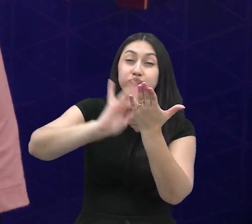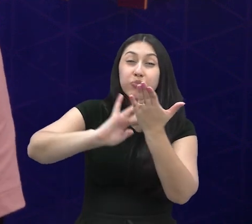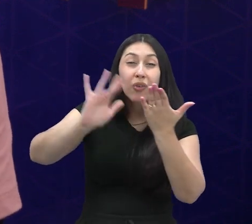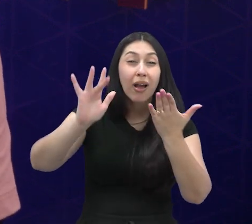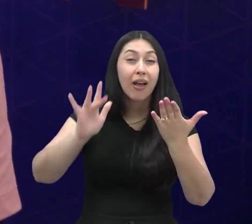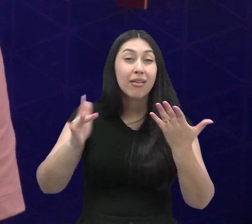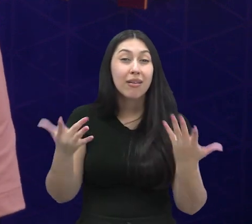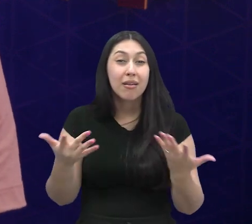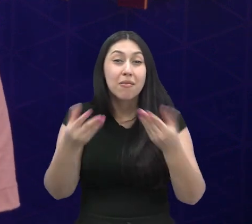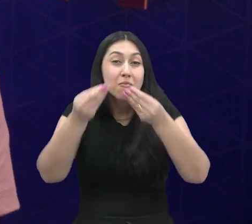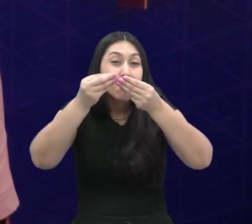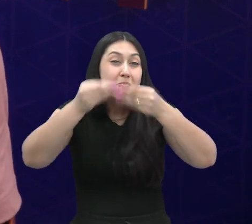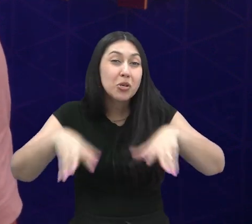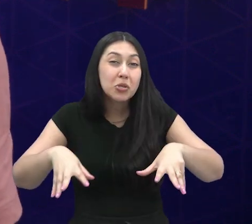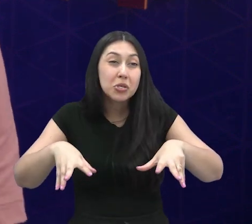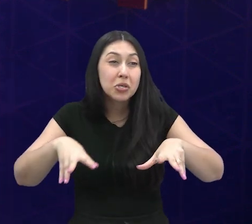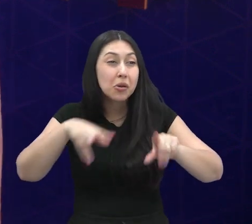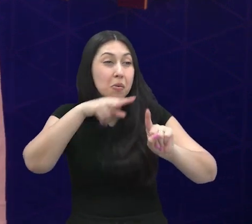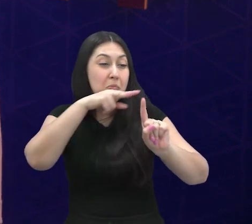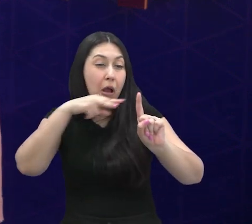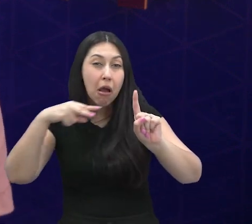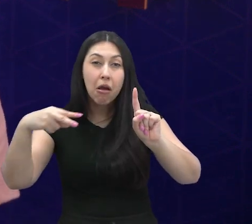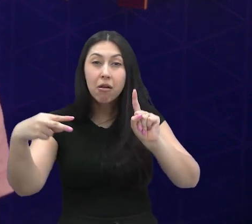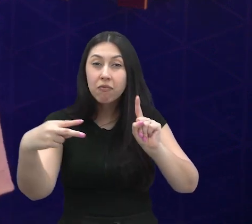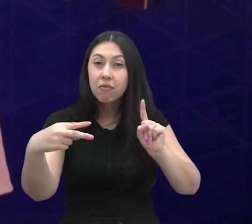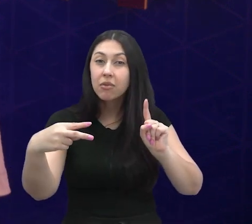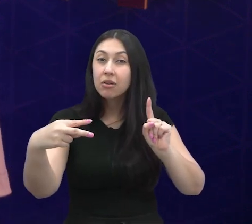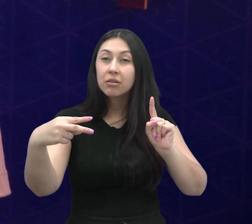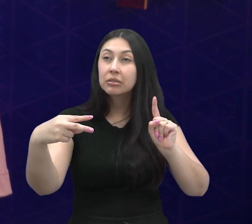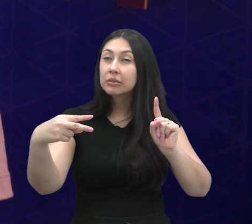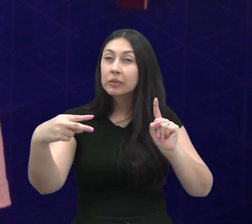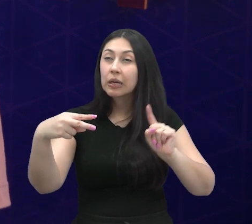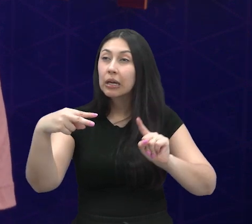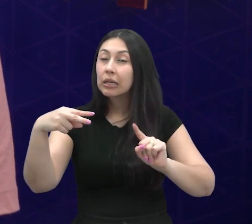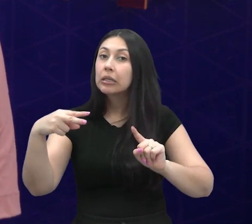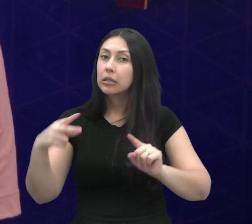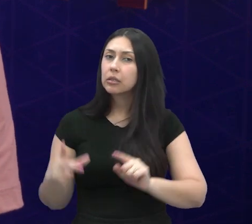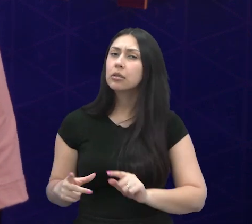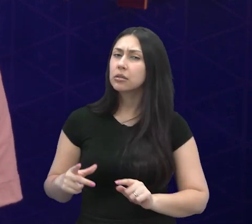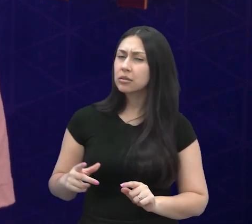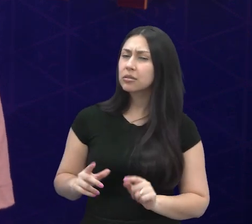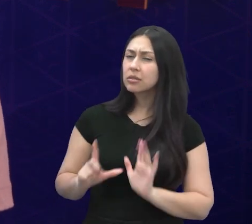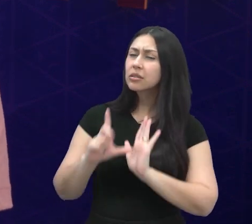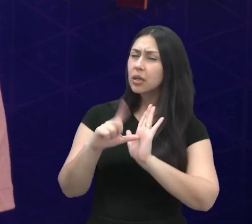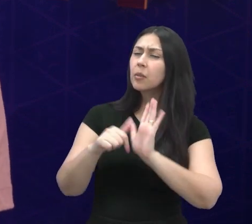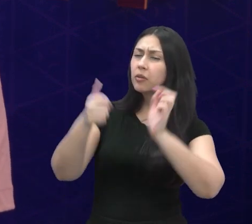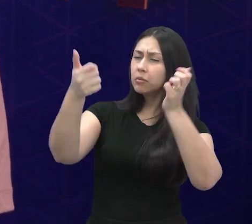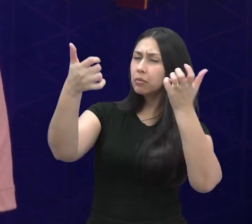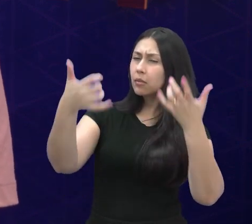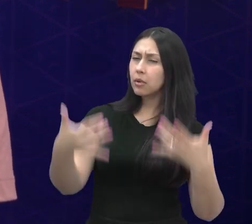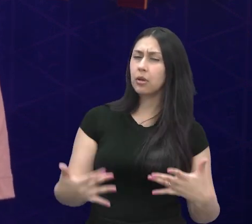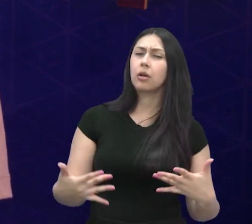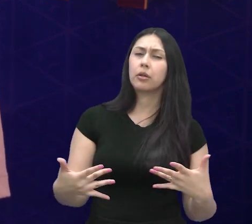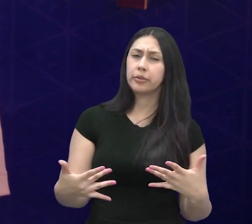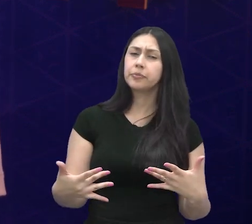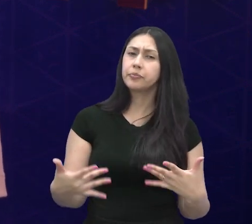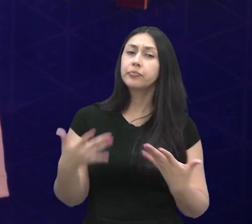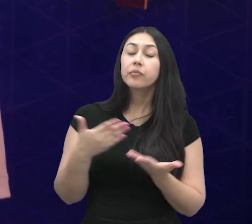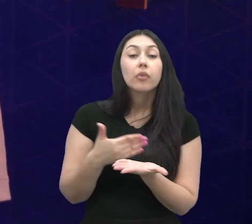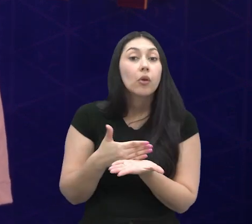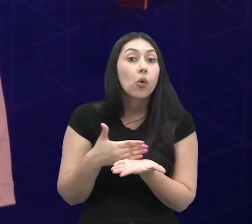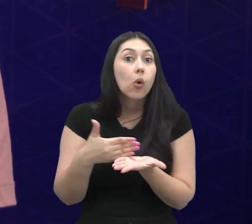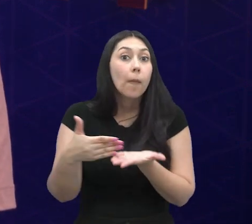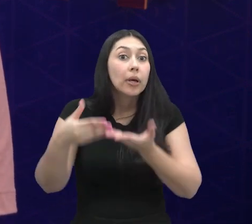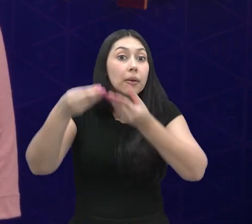afetar a percepção do mundo à sua volta. Então, mais para frente a gente vai falar um pouquinho, né, que isso